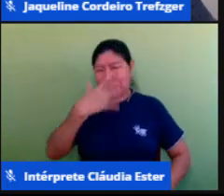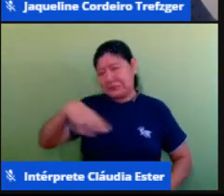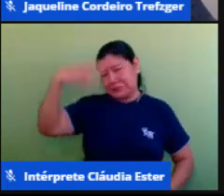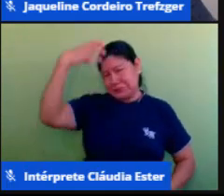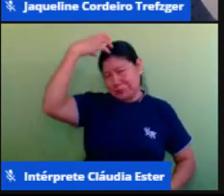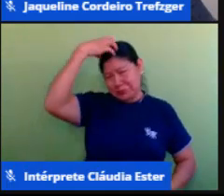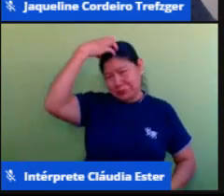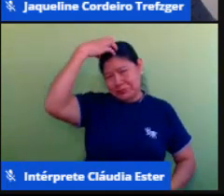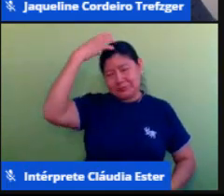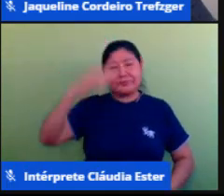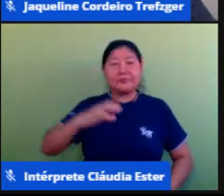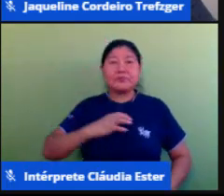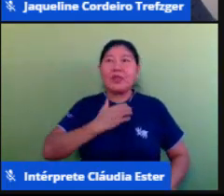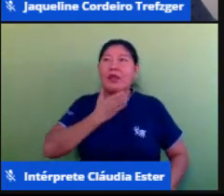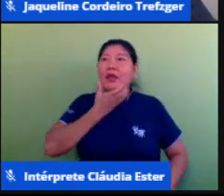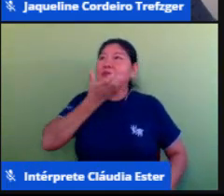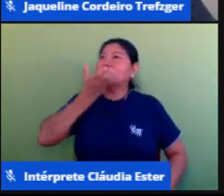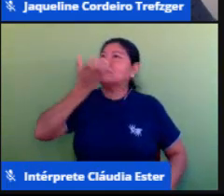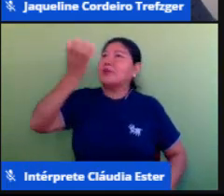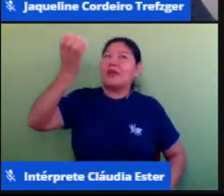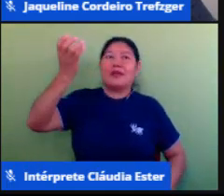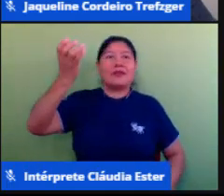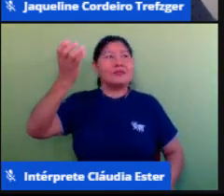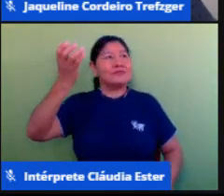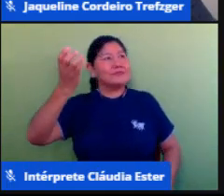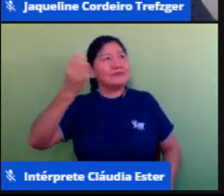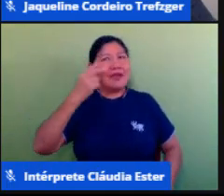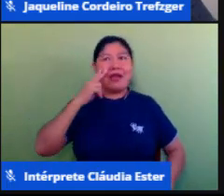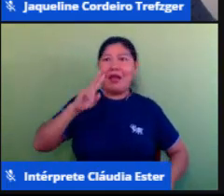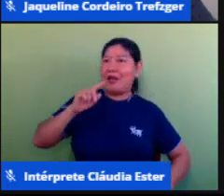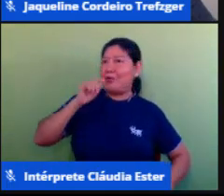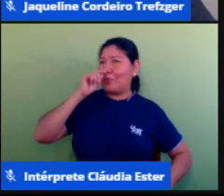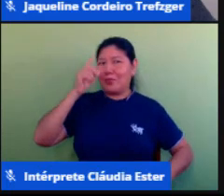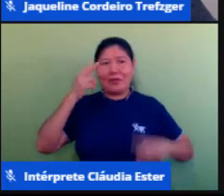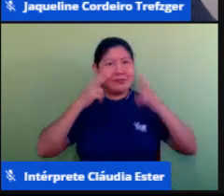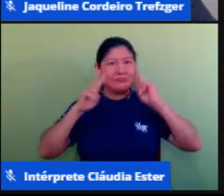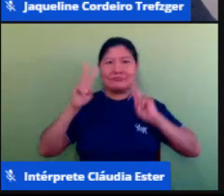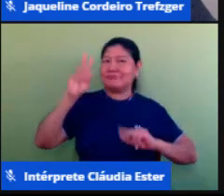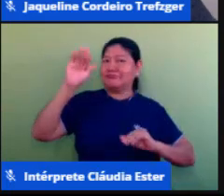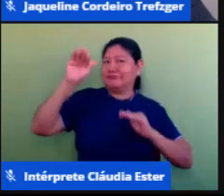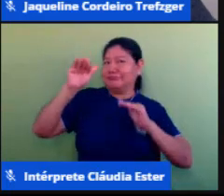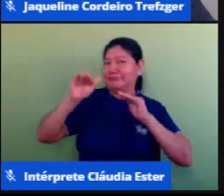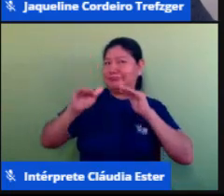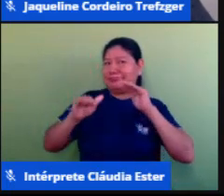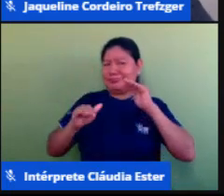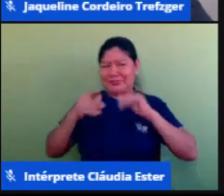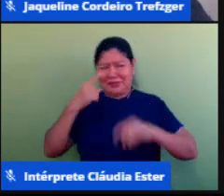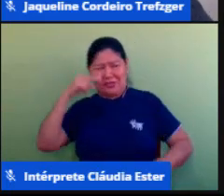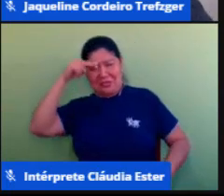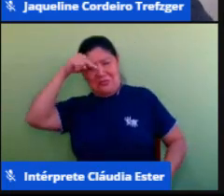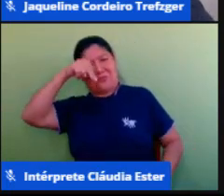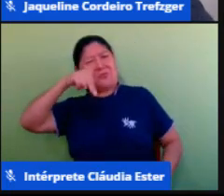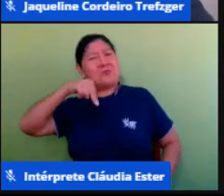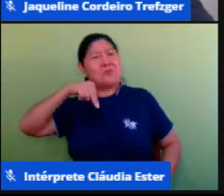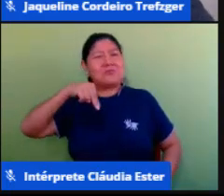As girafas se sentiam superiores e que não queriam baixar o nível para falar com os